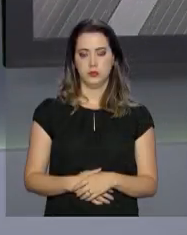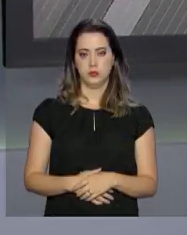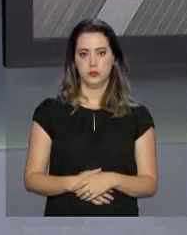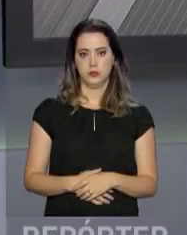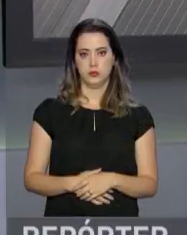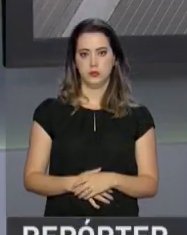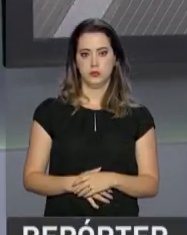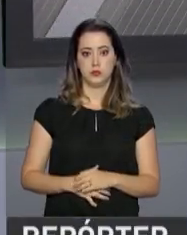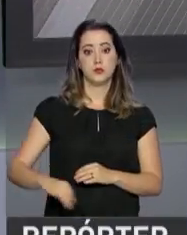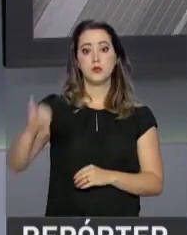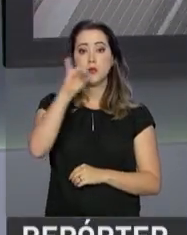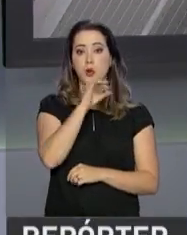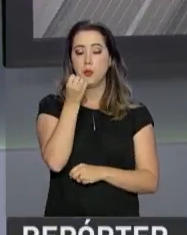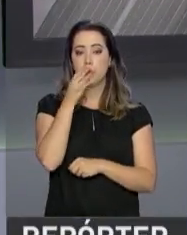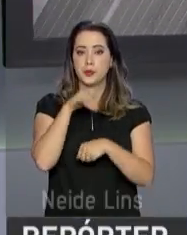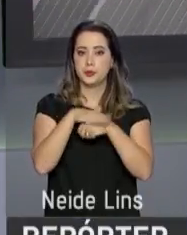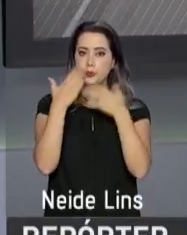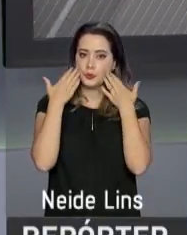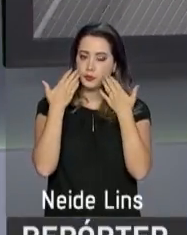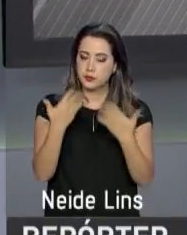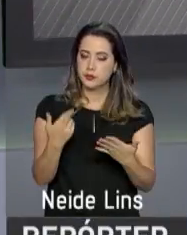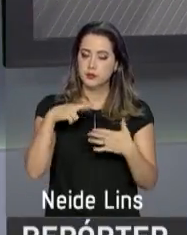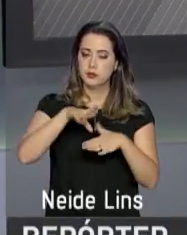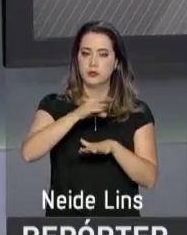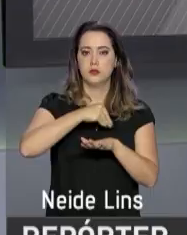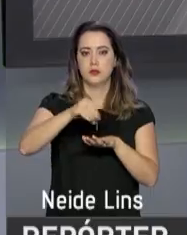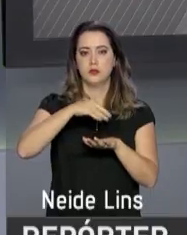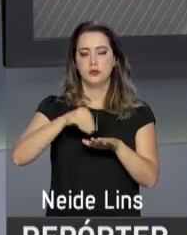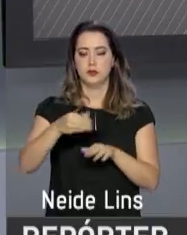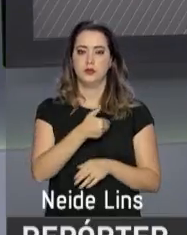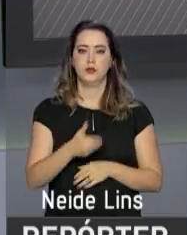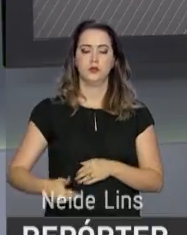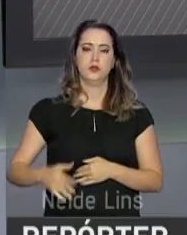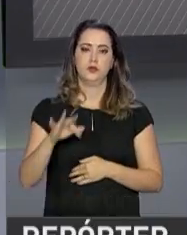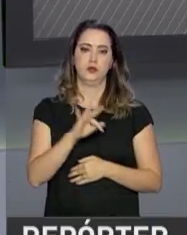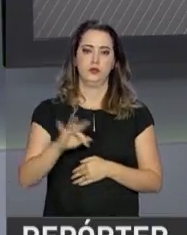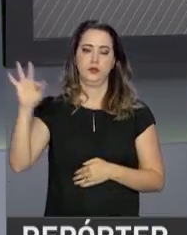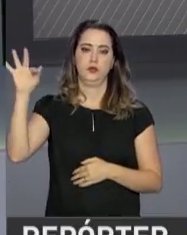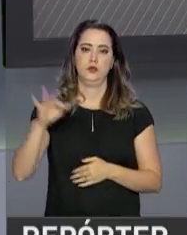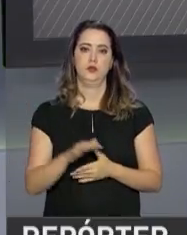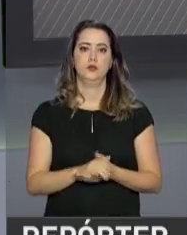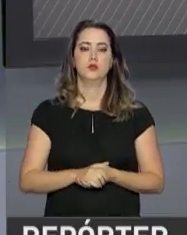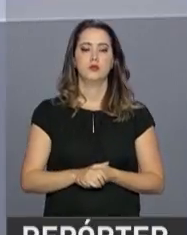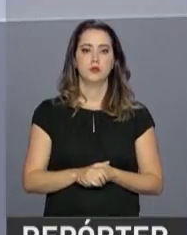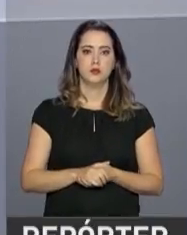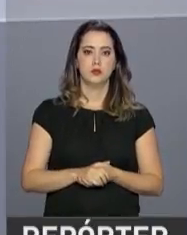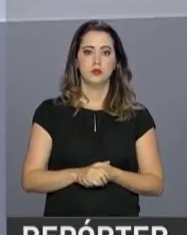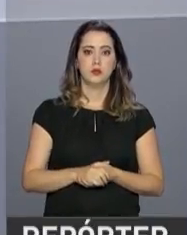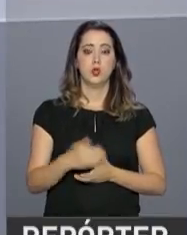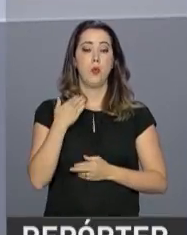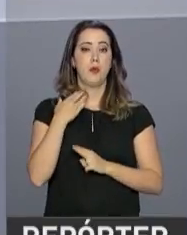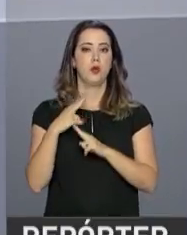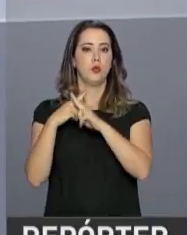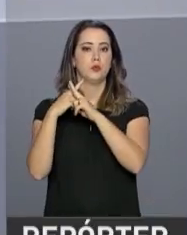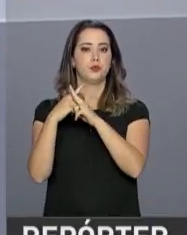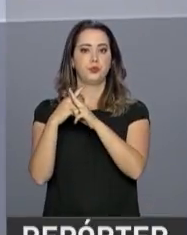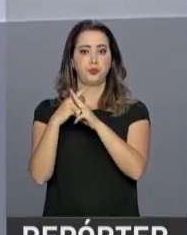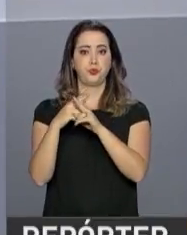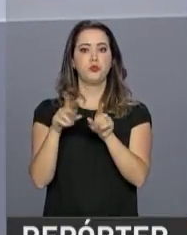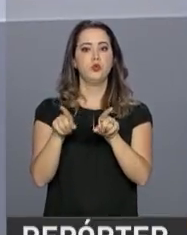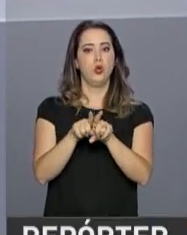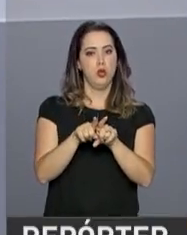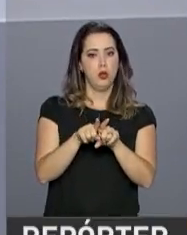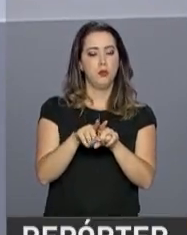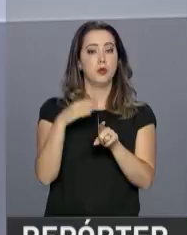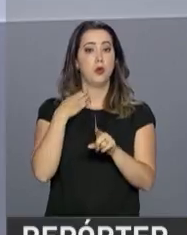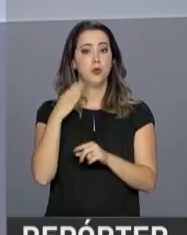olá boa noite começa agora o repórter nbr com as notícias do governo federal a caixa econômica federal eo banco